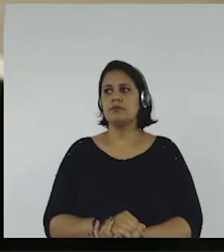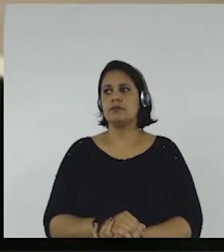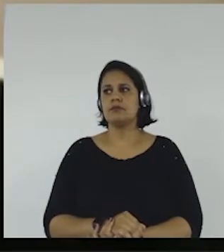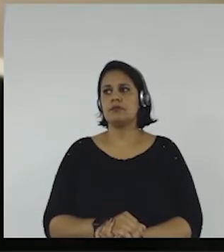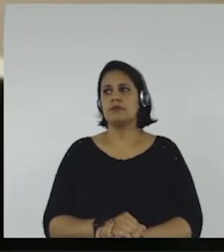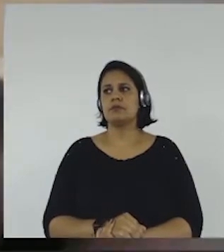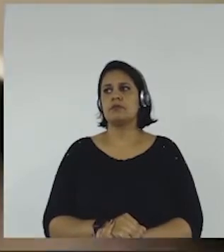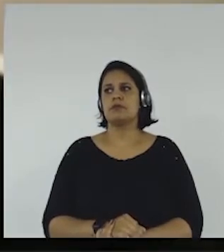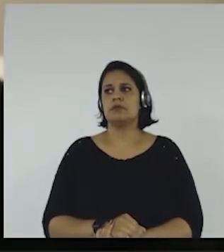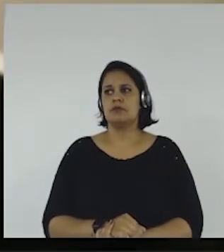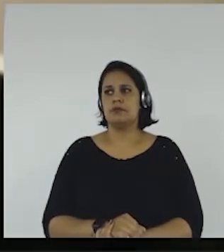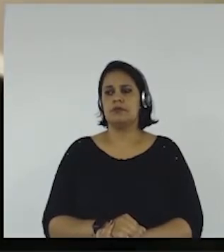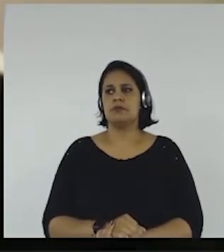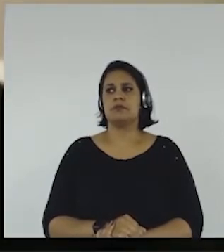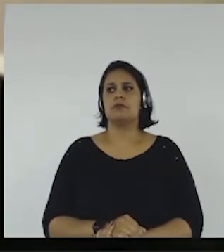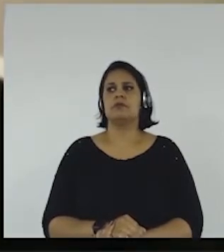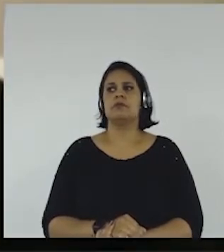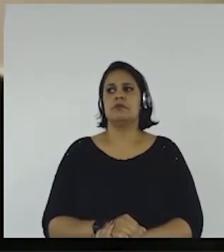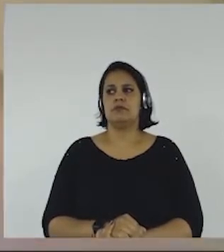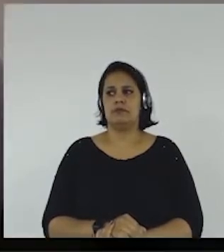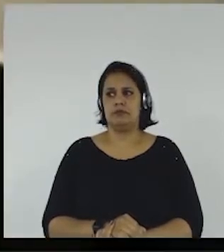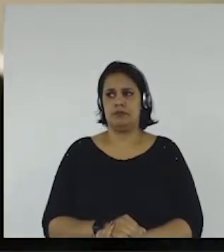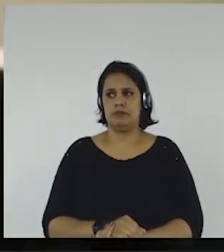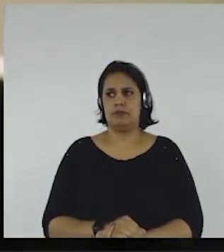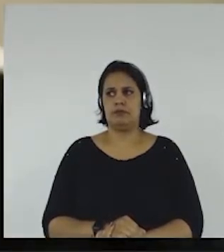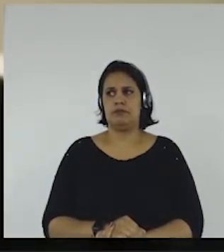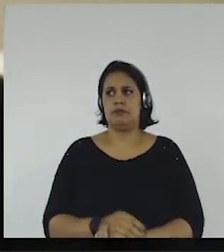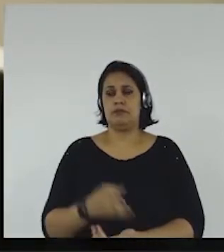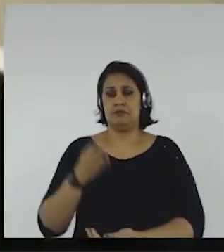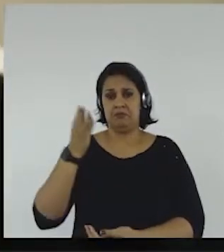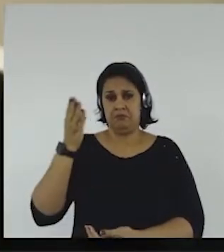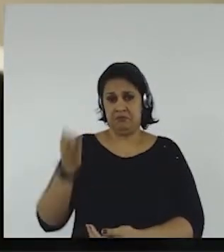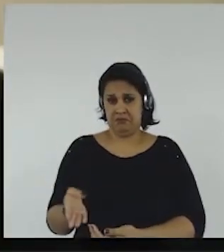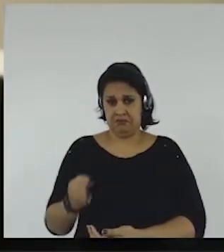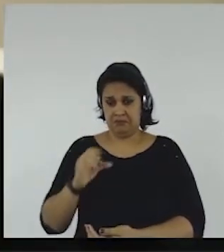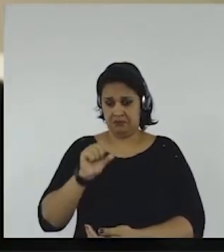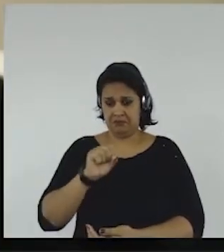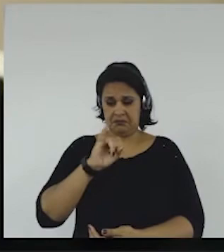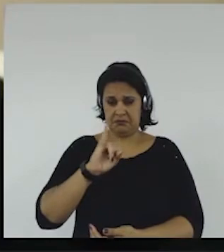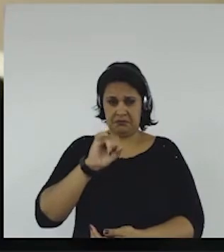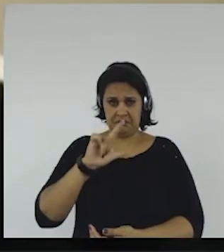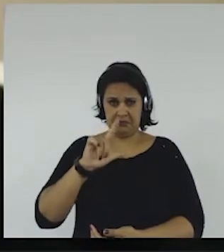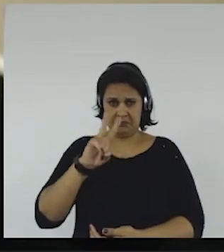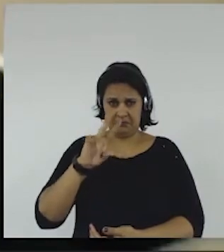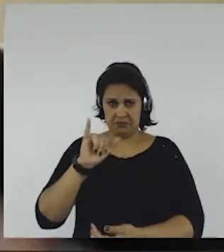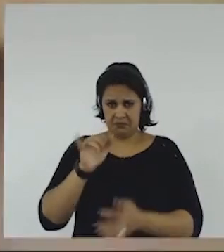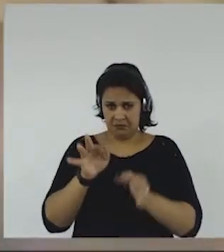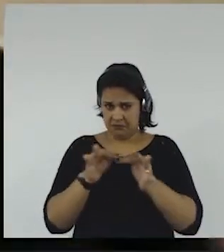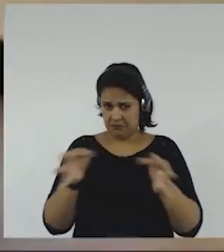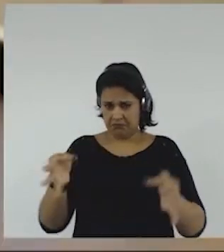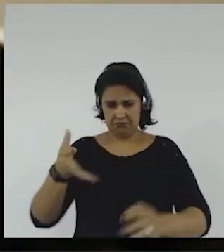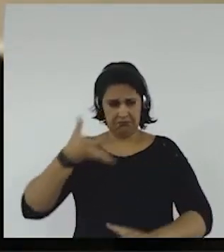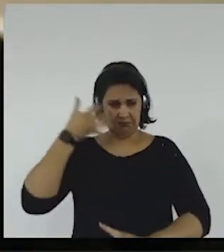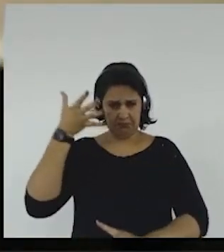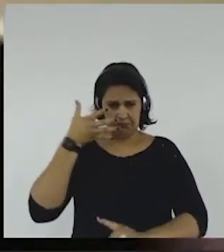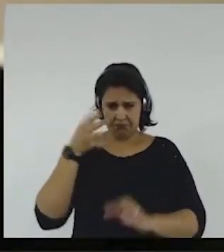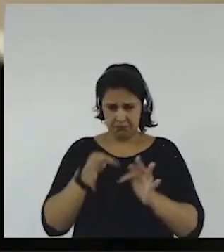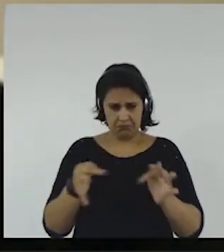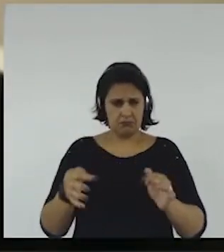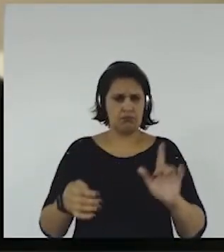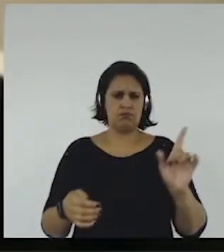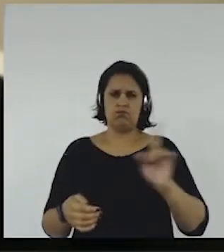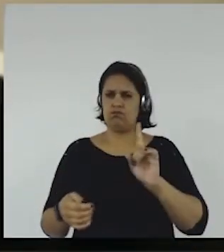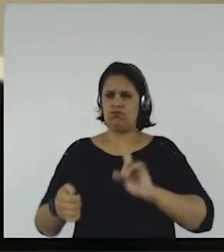desenvoltura da oratória de Capanema. Mas ele não tinha só uma desenvoltura de oratória, tinha uma segurança para